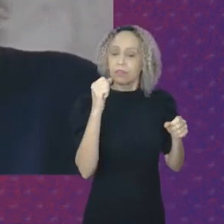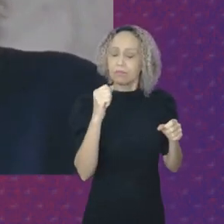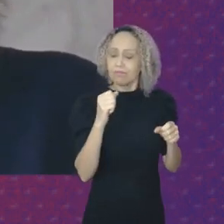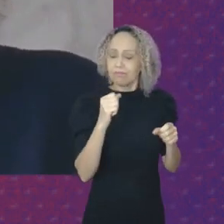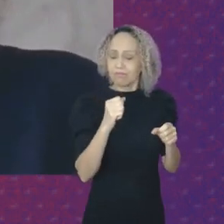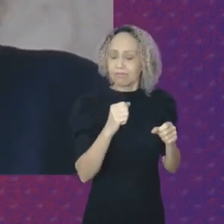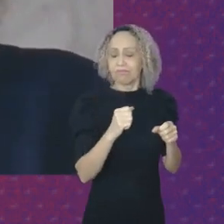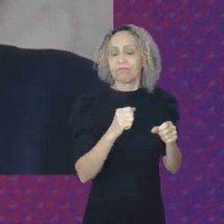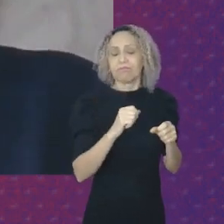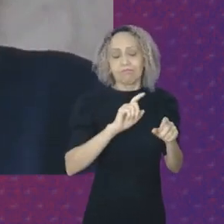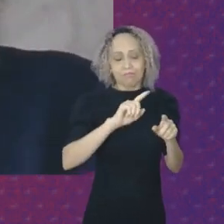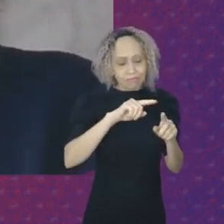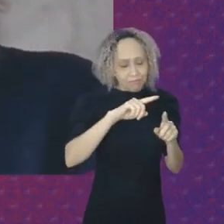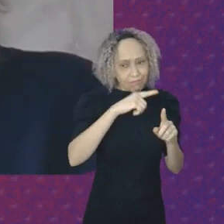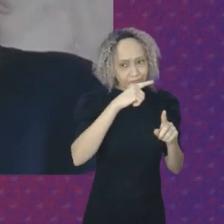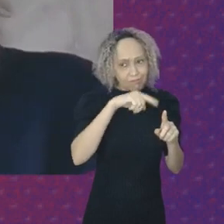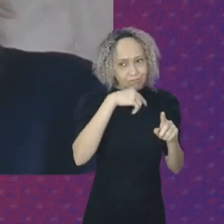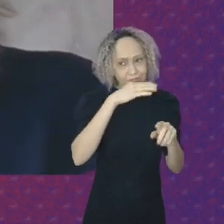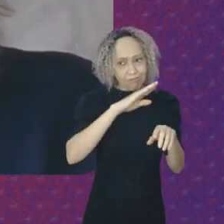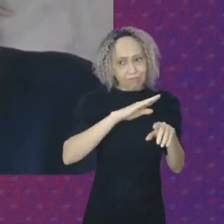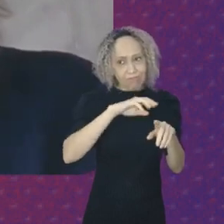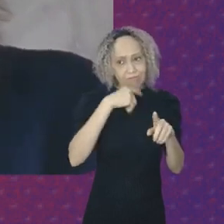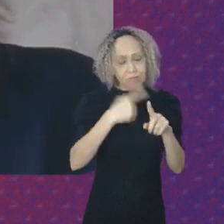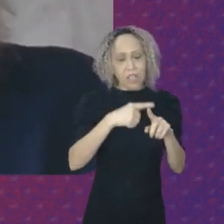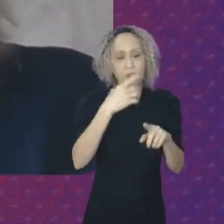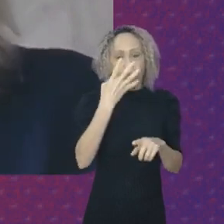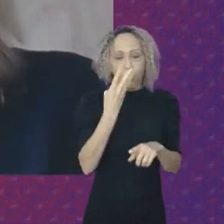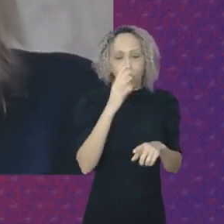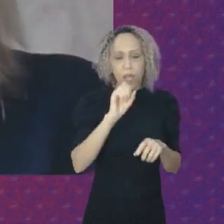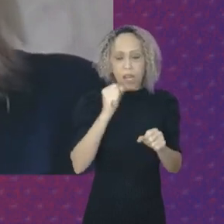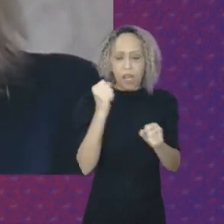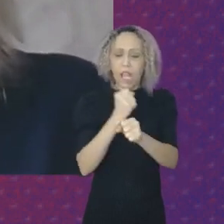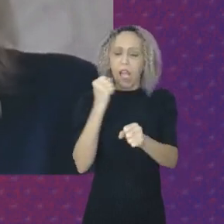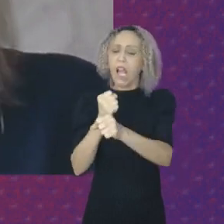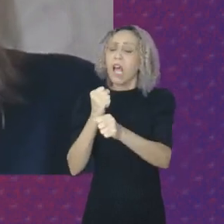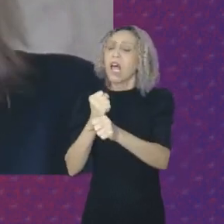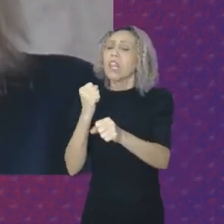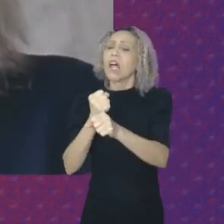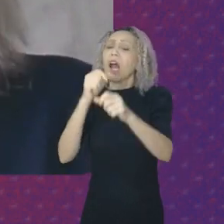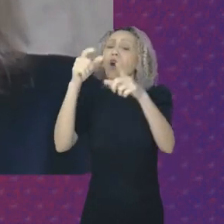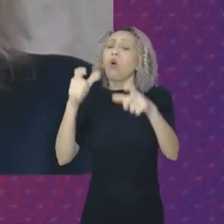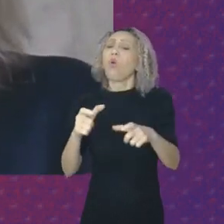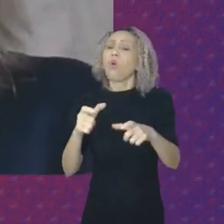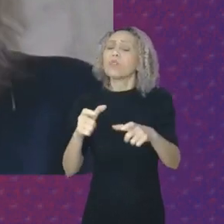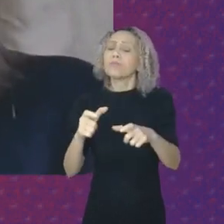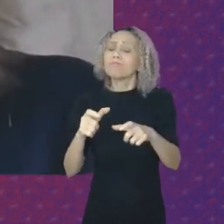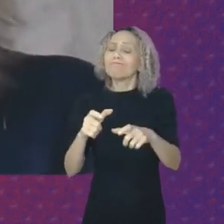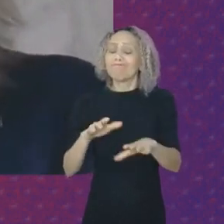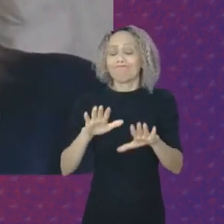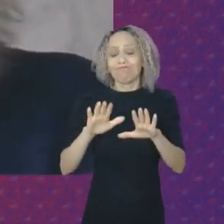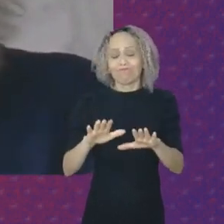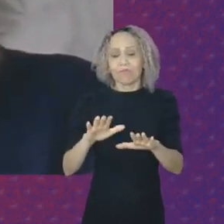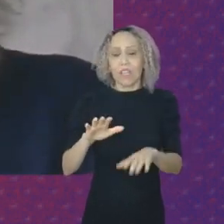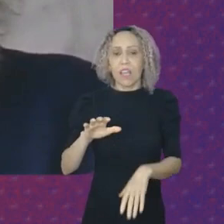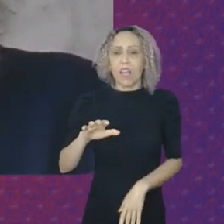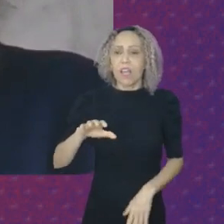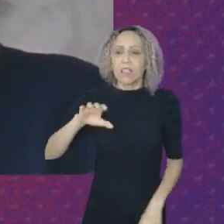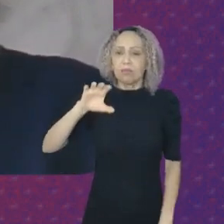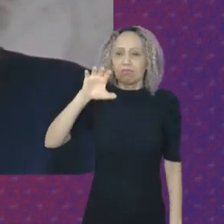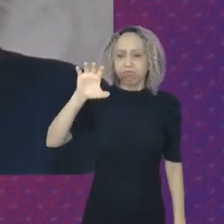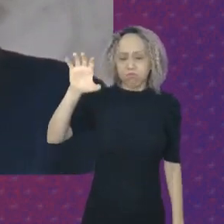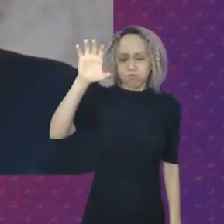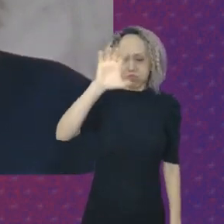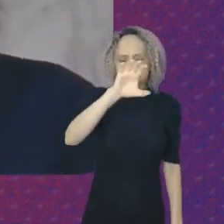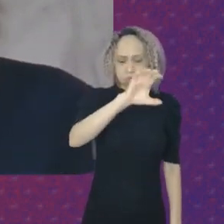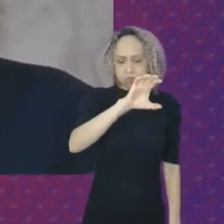casas. Onde serão essas 40 casas? Nas regiões de menor porte, nas cidades